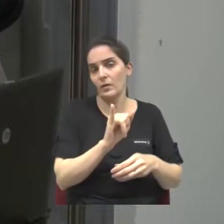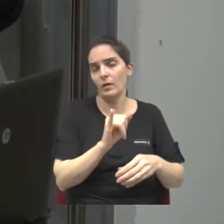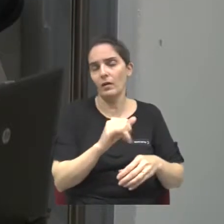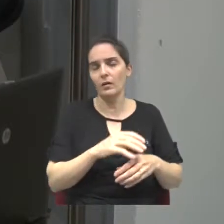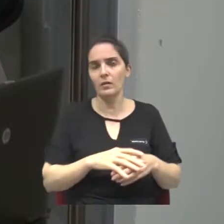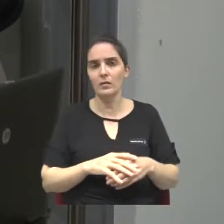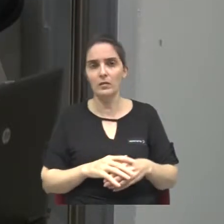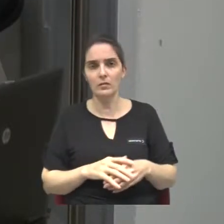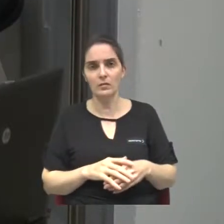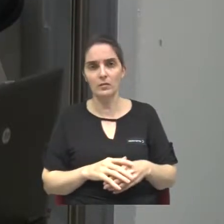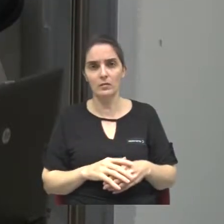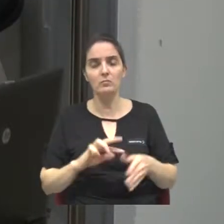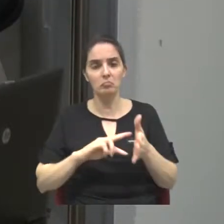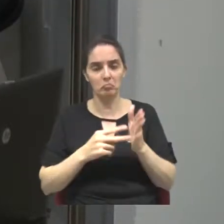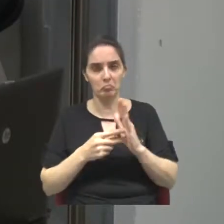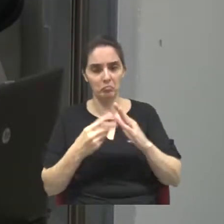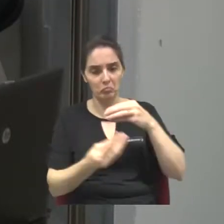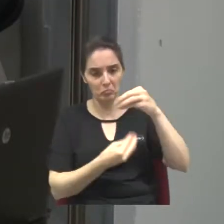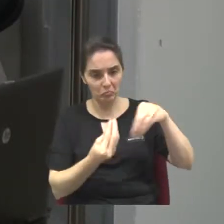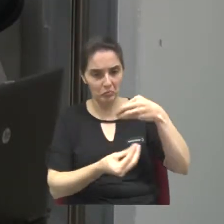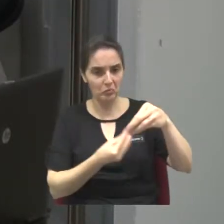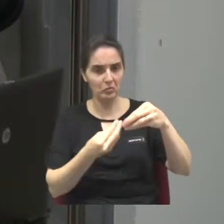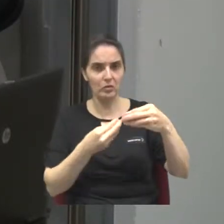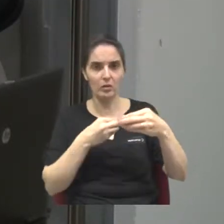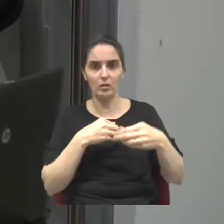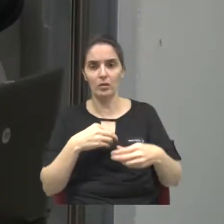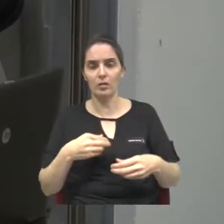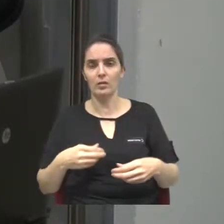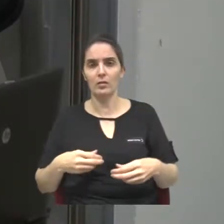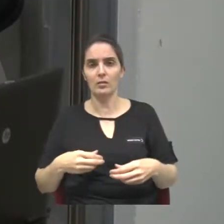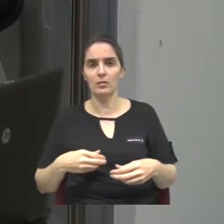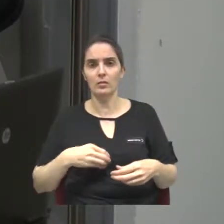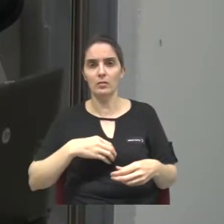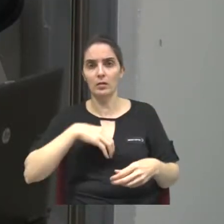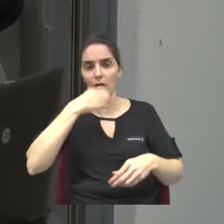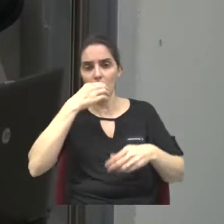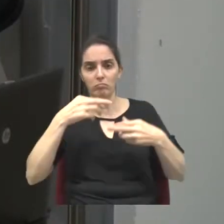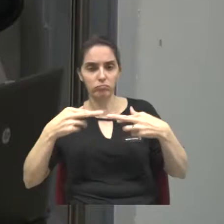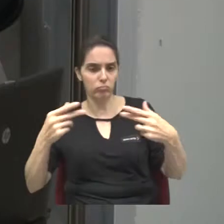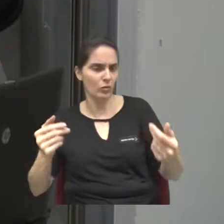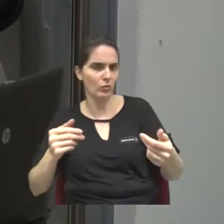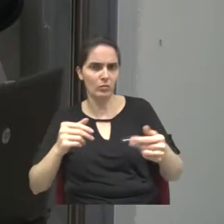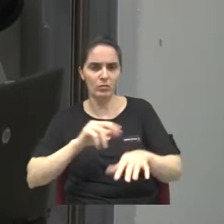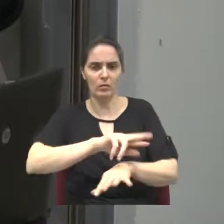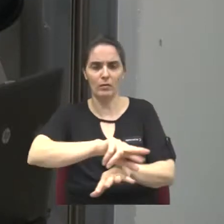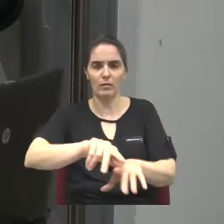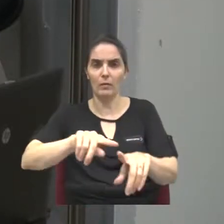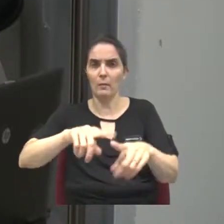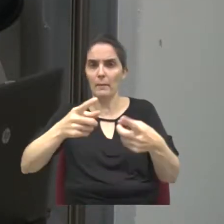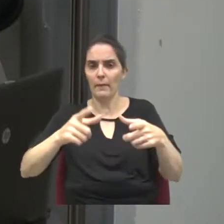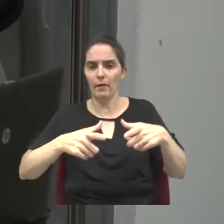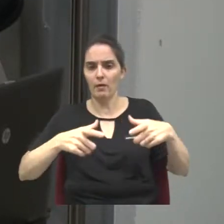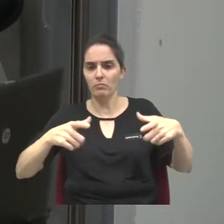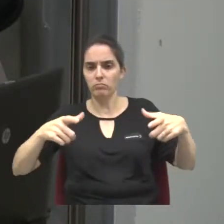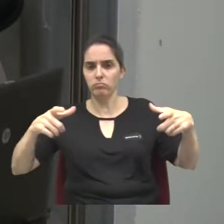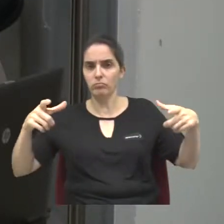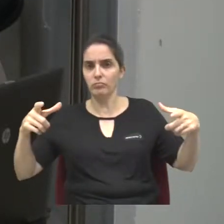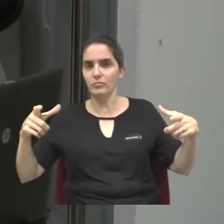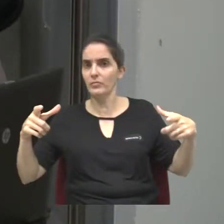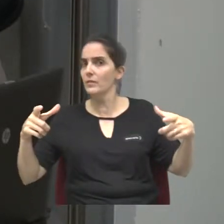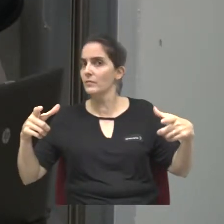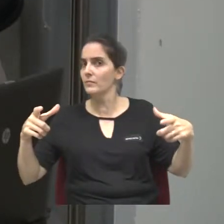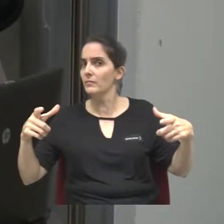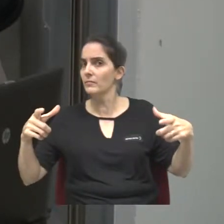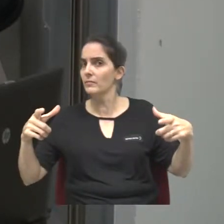bebidas, de suco, de frutas, etc., etc., mas a coisa tomou uma proporção tão grande que, assim, como é que a gente vai